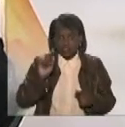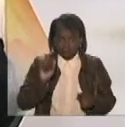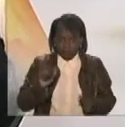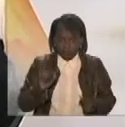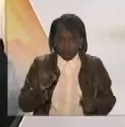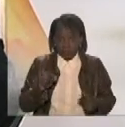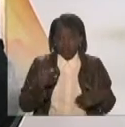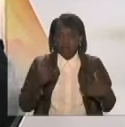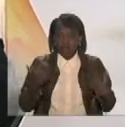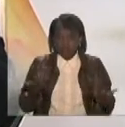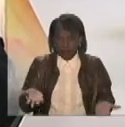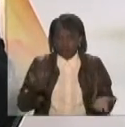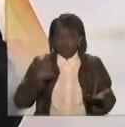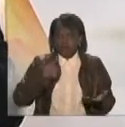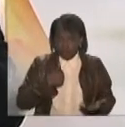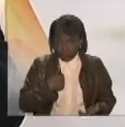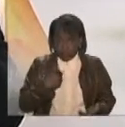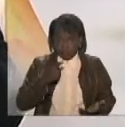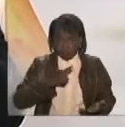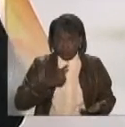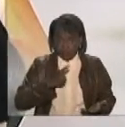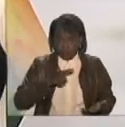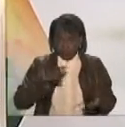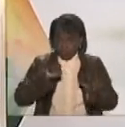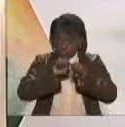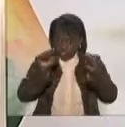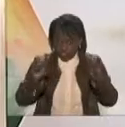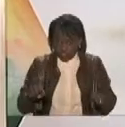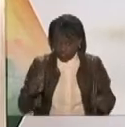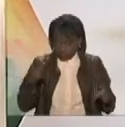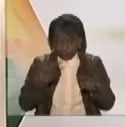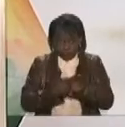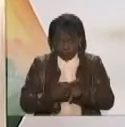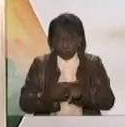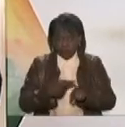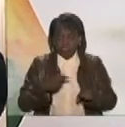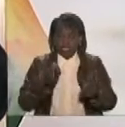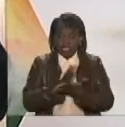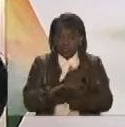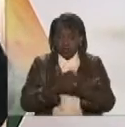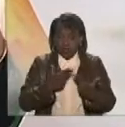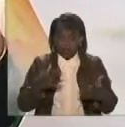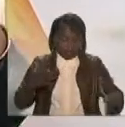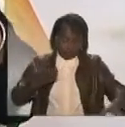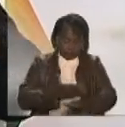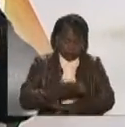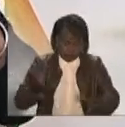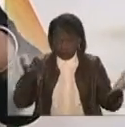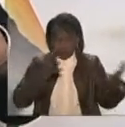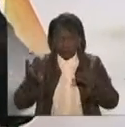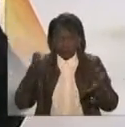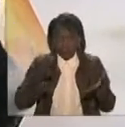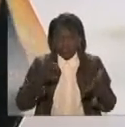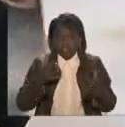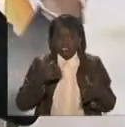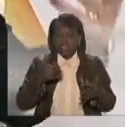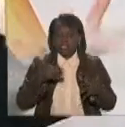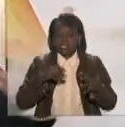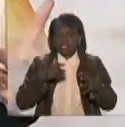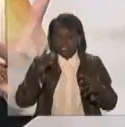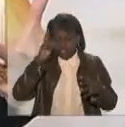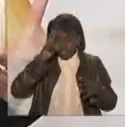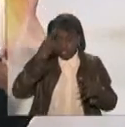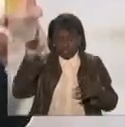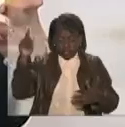história. Então, assim, se eu tenho esse bug no sistema, né, alguma coisa me atropelou, ou fui atravessada por